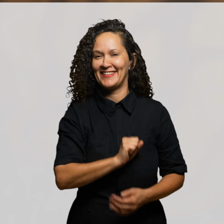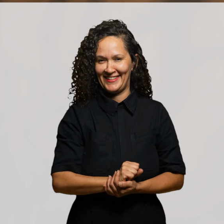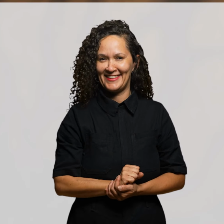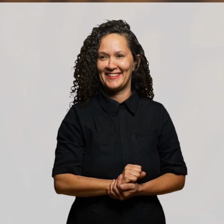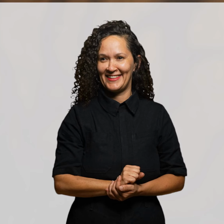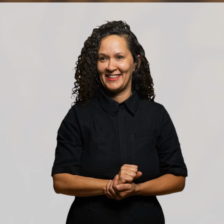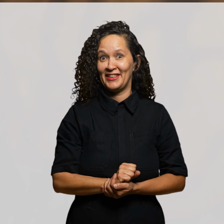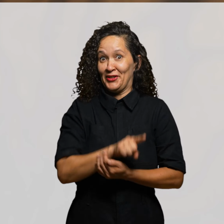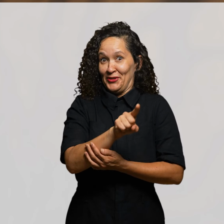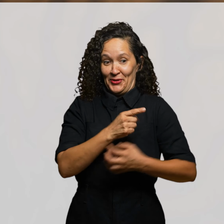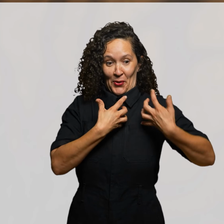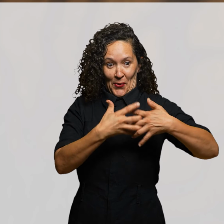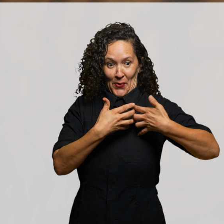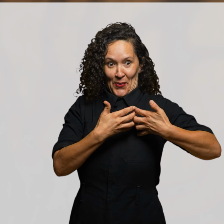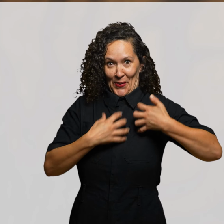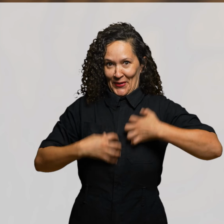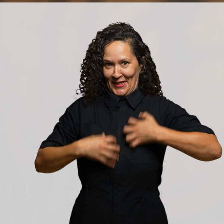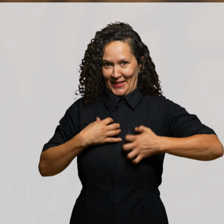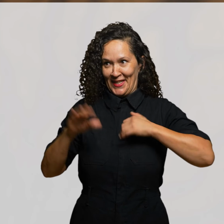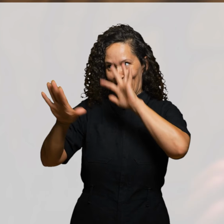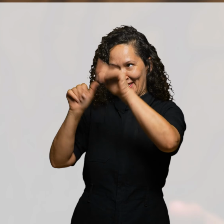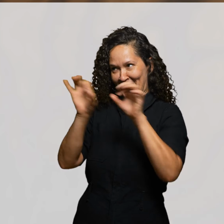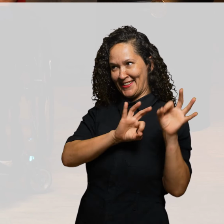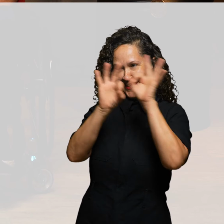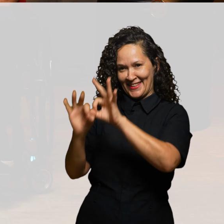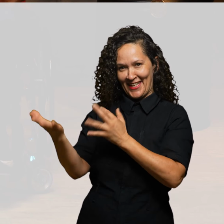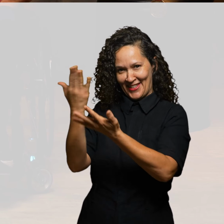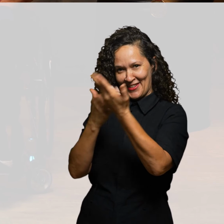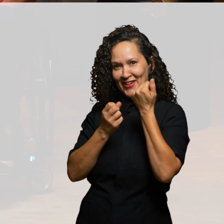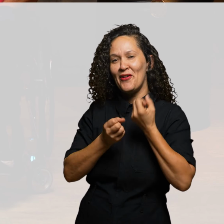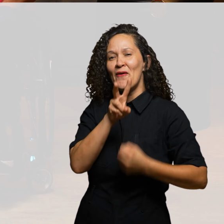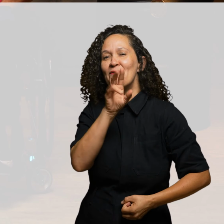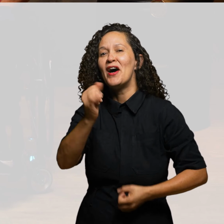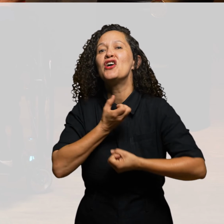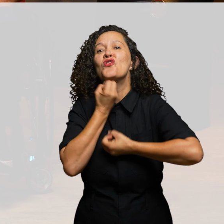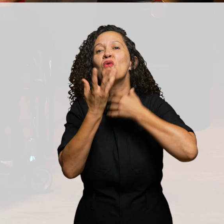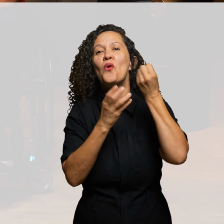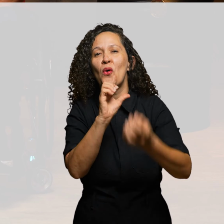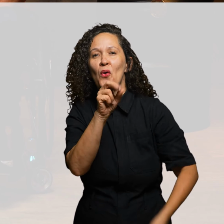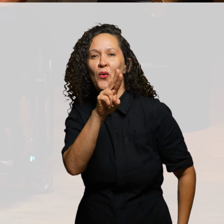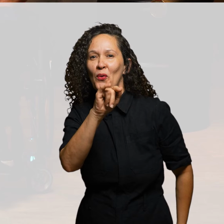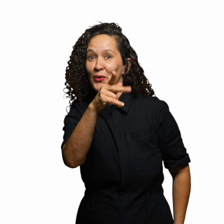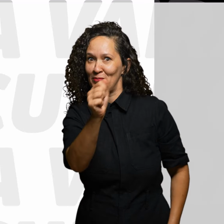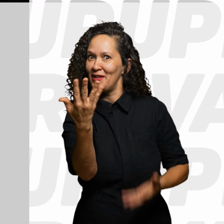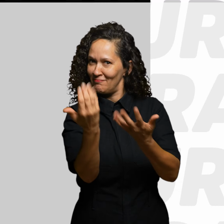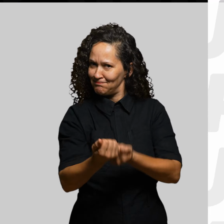Ó, o coraçãozinho paralímpico enquanto o macaco chama o episódio, vai. Vai, curupira! A vida política também!